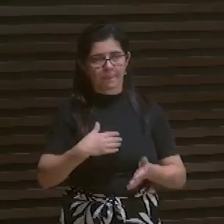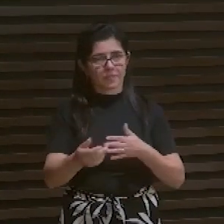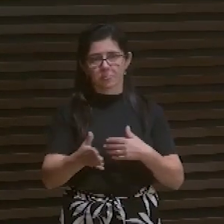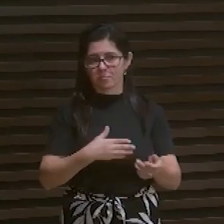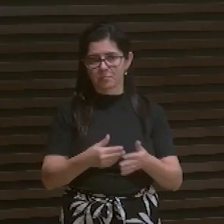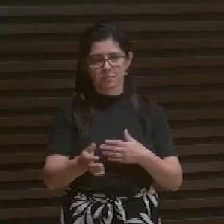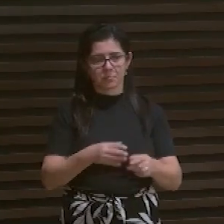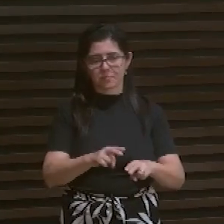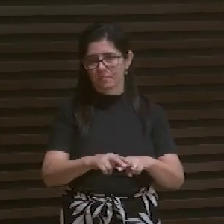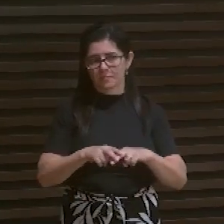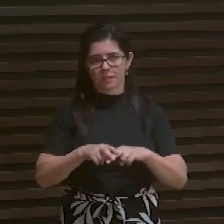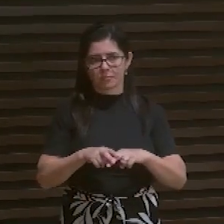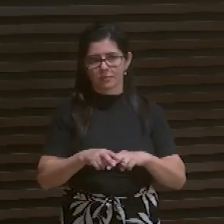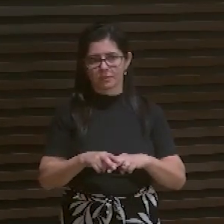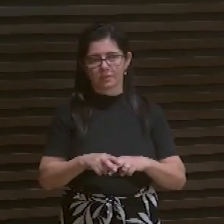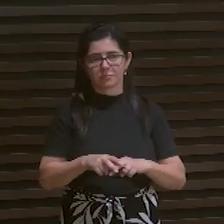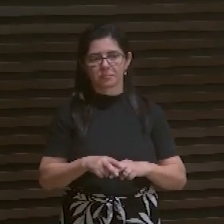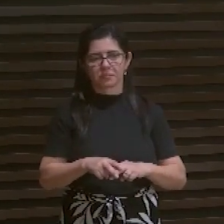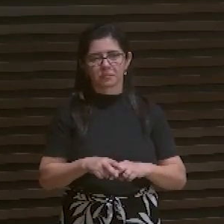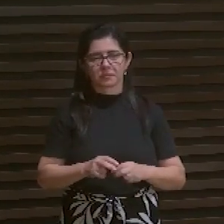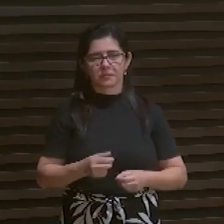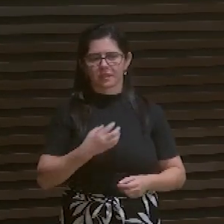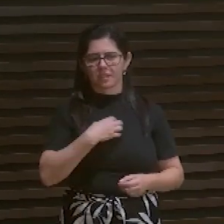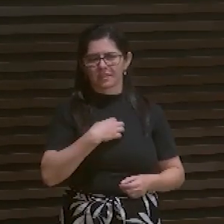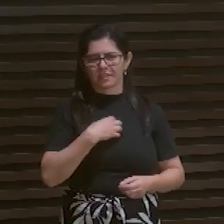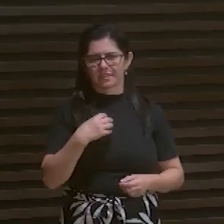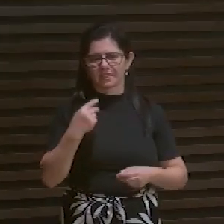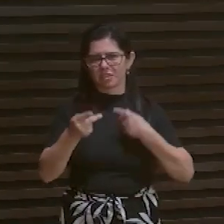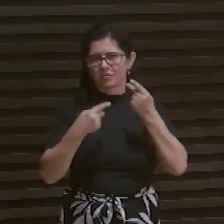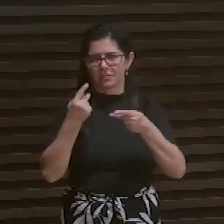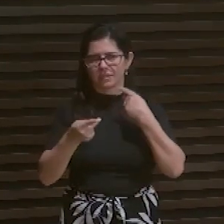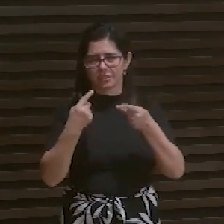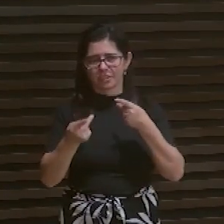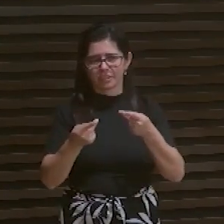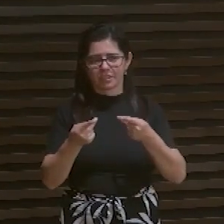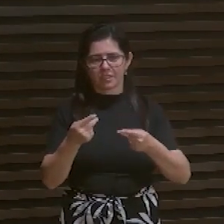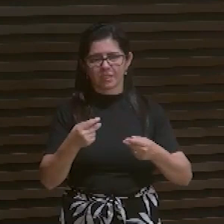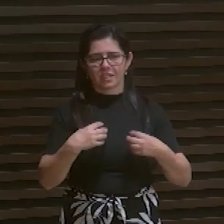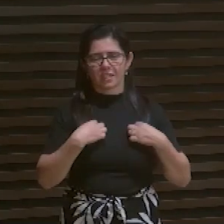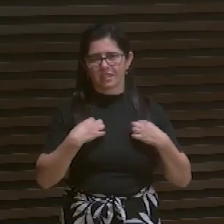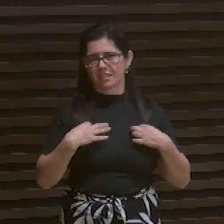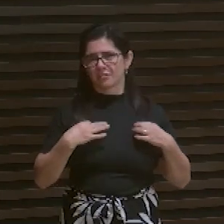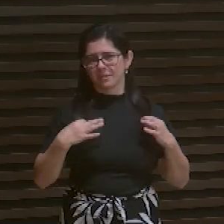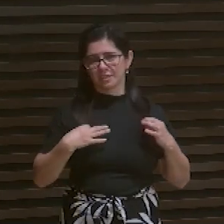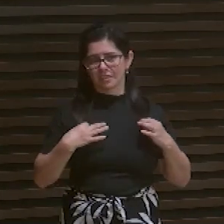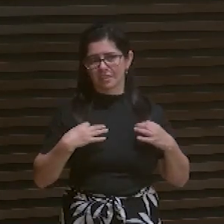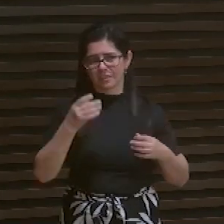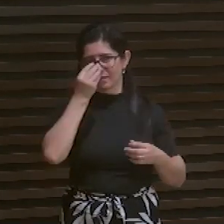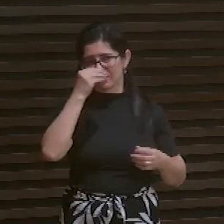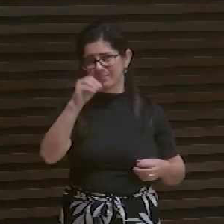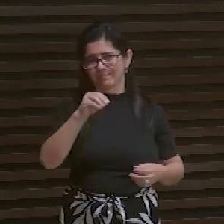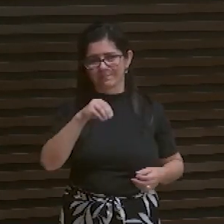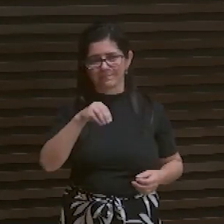de status, de poder, de forma de falar, de jeito de se vestir, é eu rejeitar que o